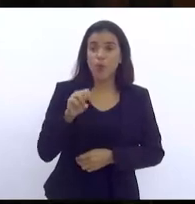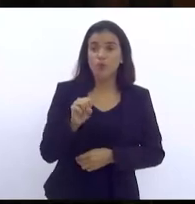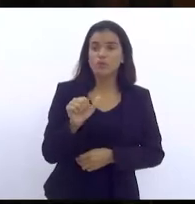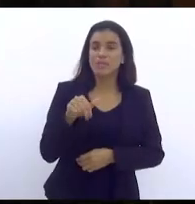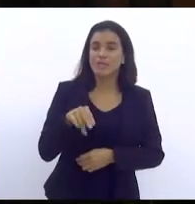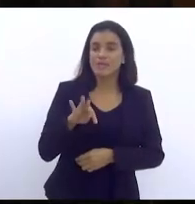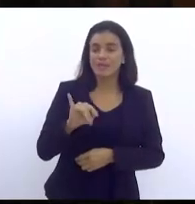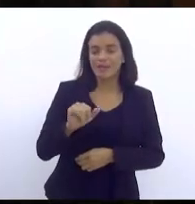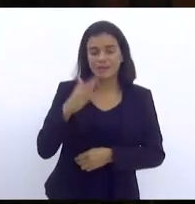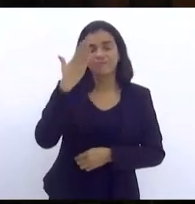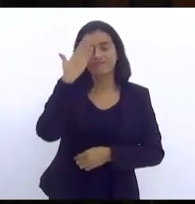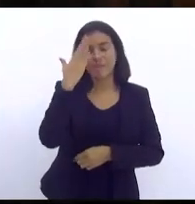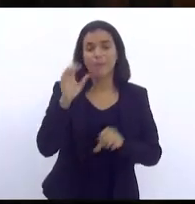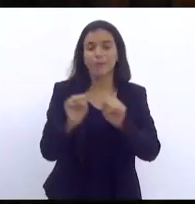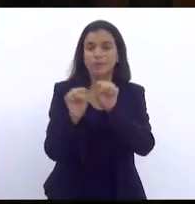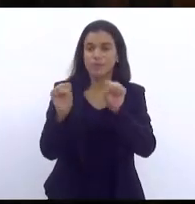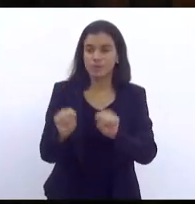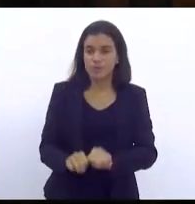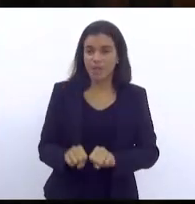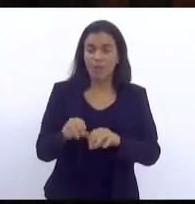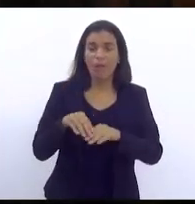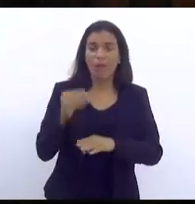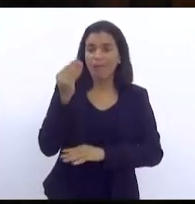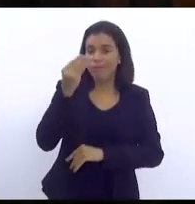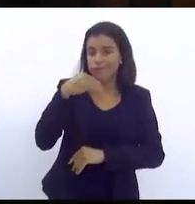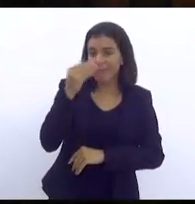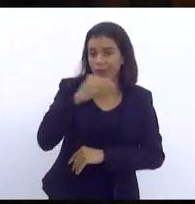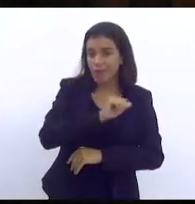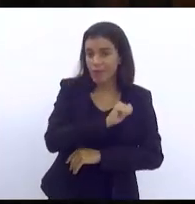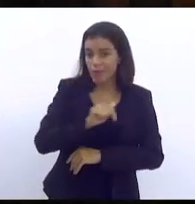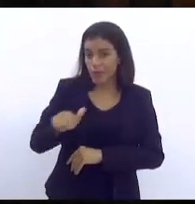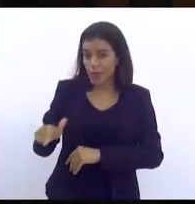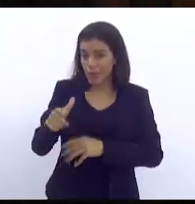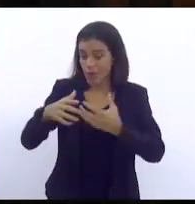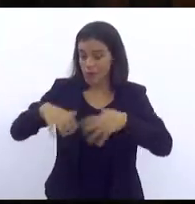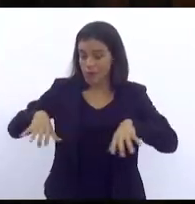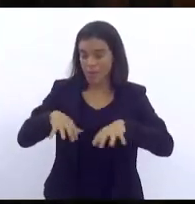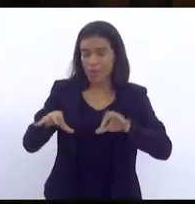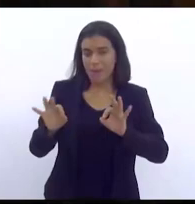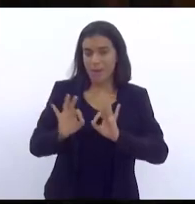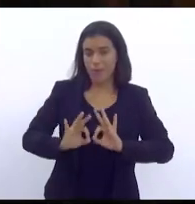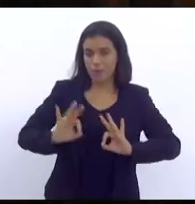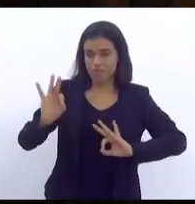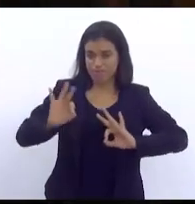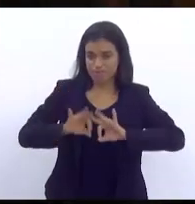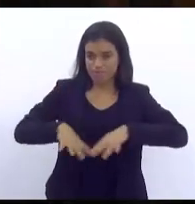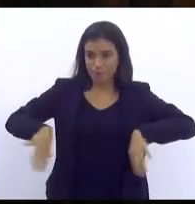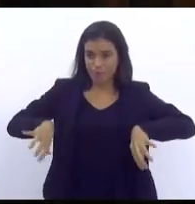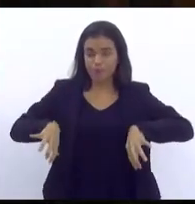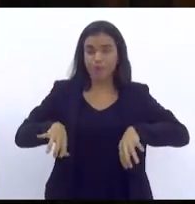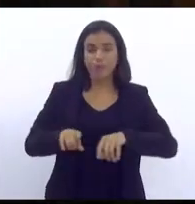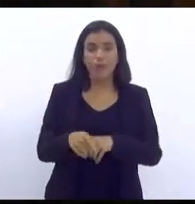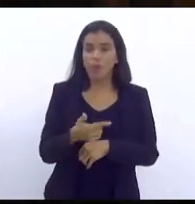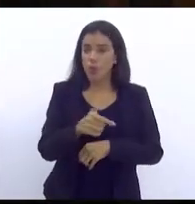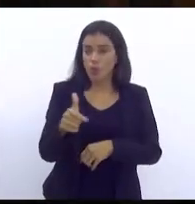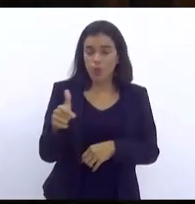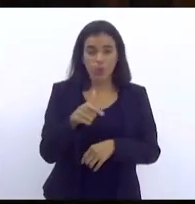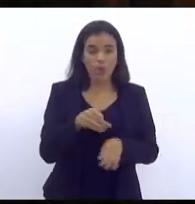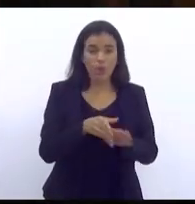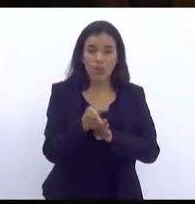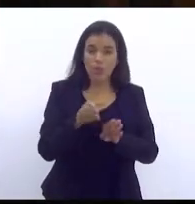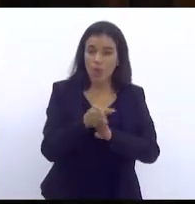sabem que esse sistema é muito mais vulnerável do que o separador absoluto ele não é ancorado por norma técnica da